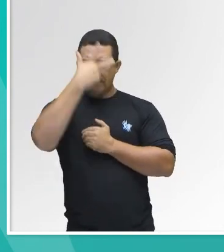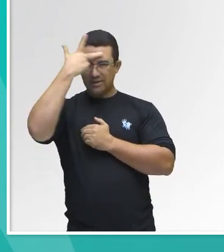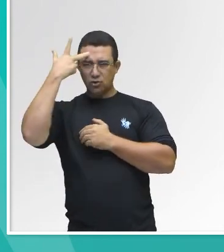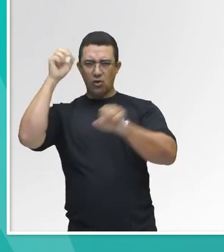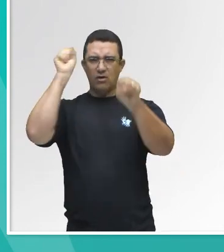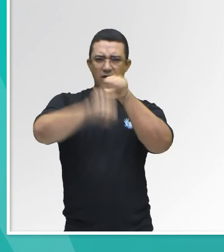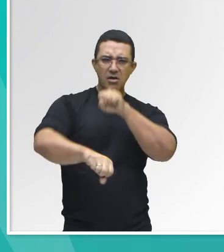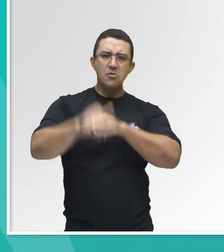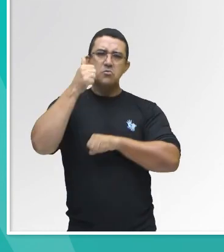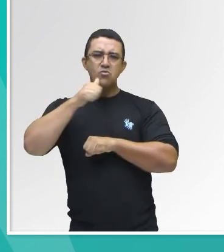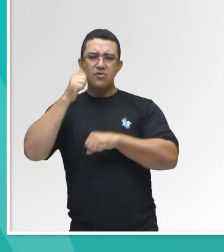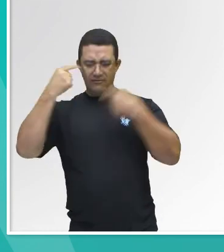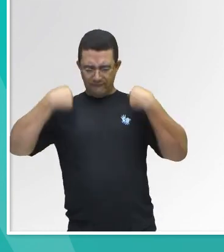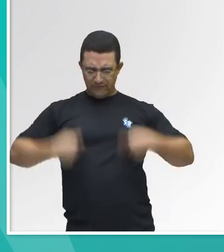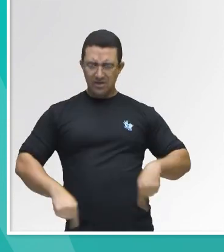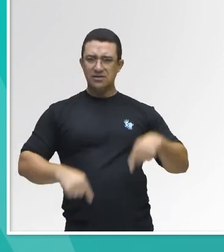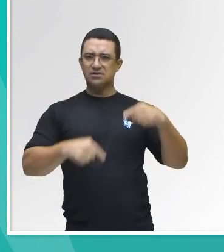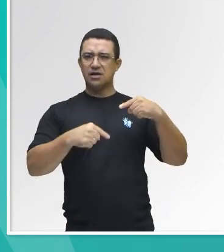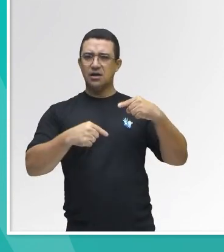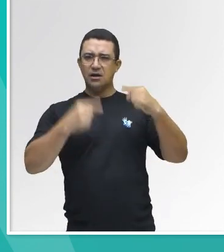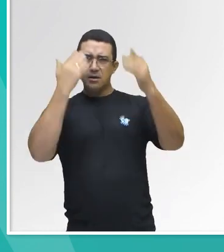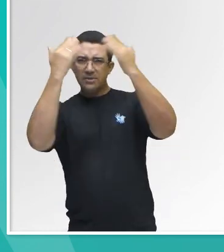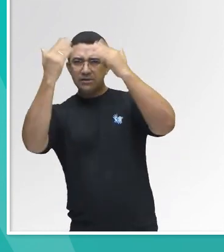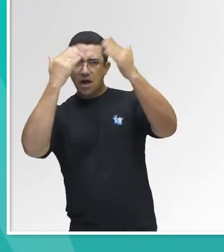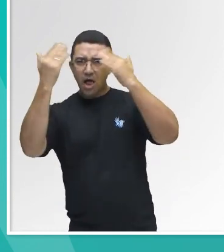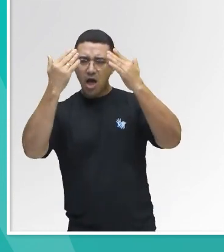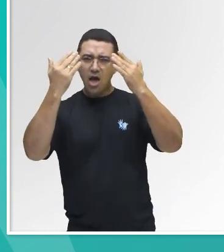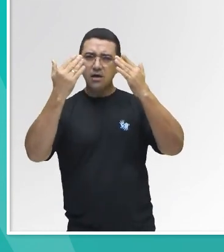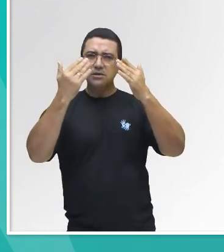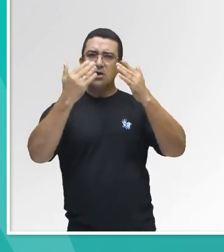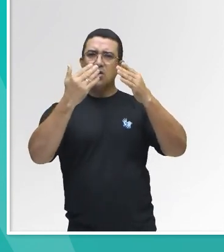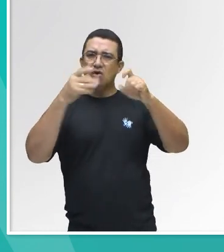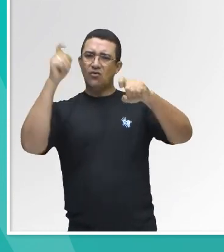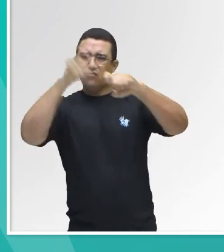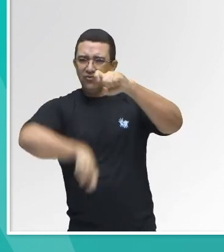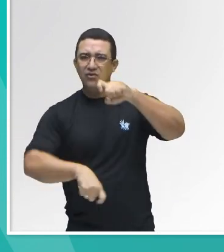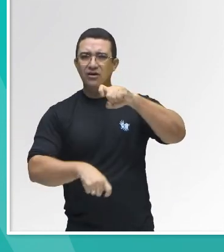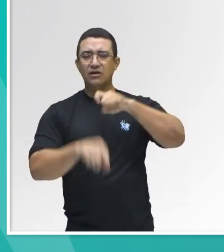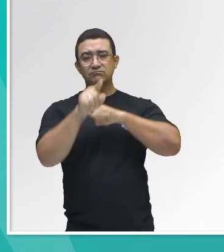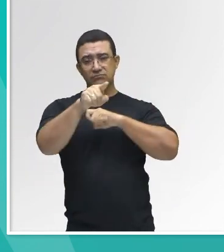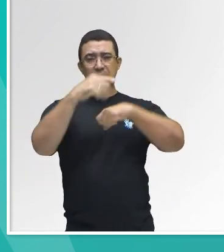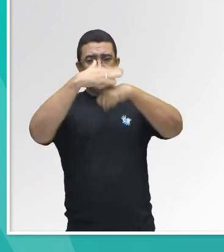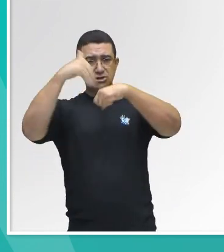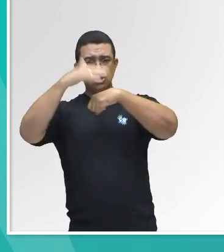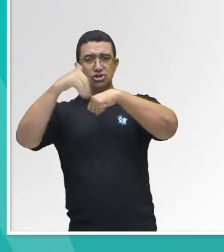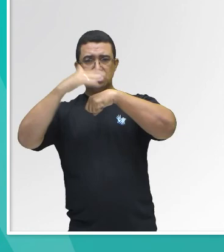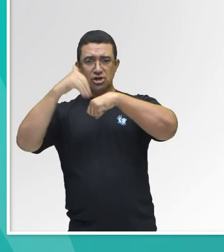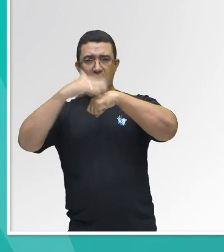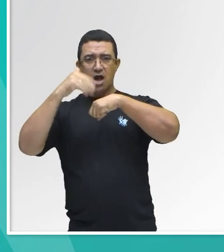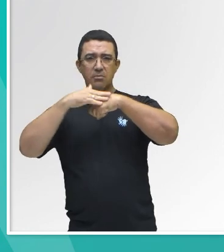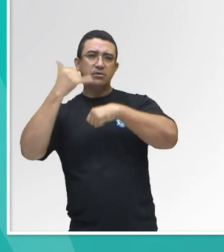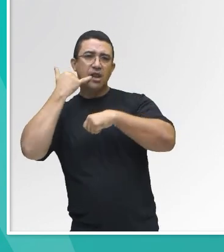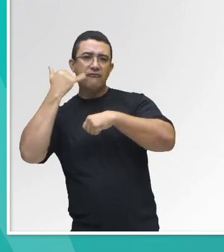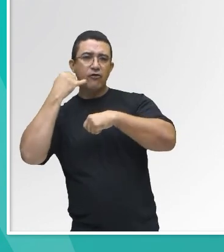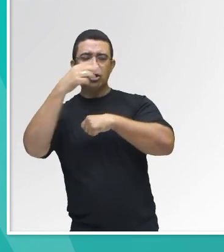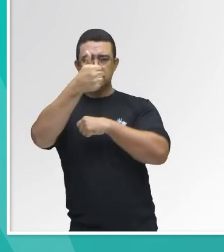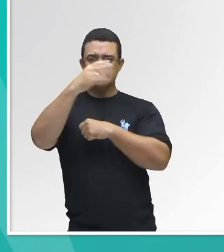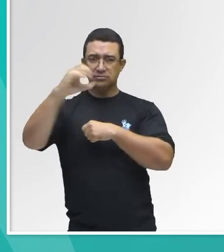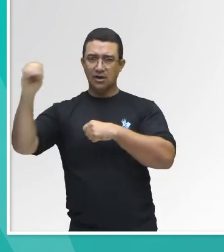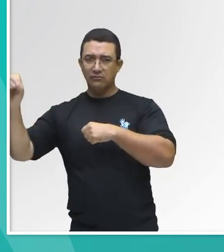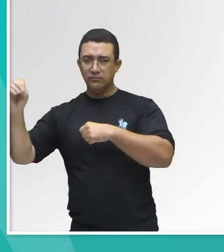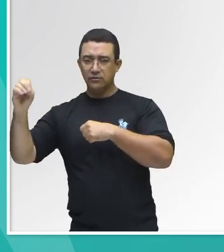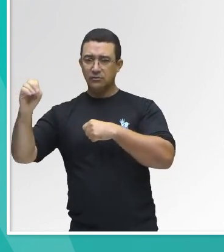física, psicológica ou sexual, debes chamar gratuitamente a la linha 100, desde um